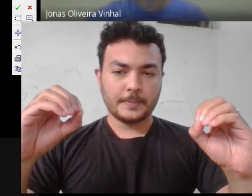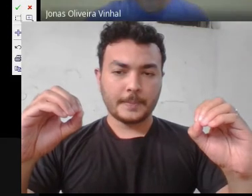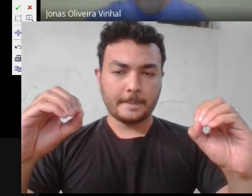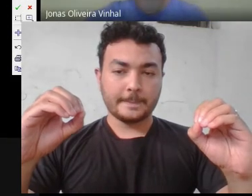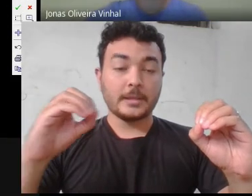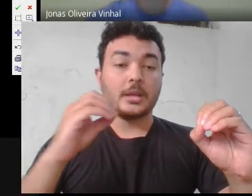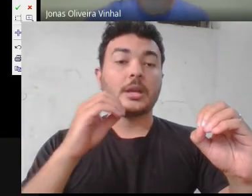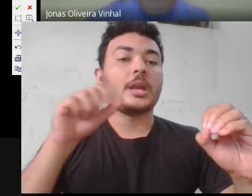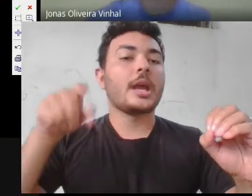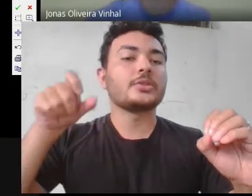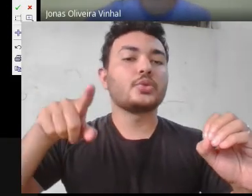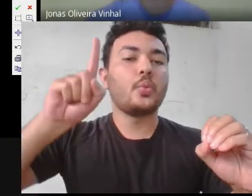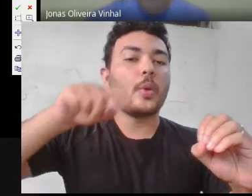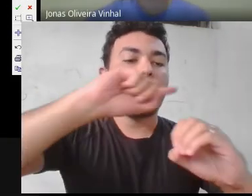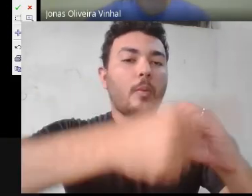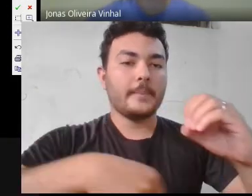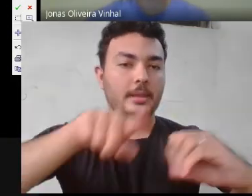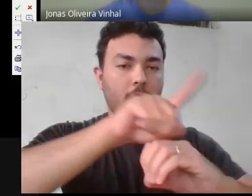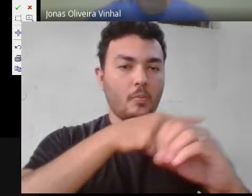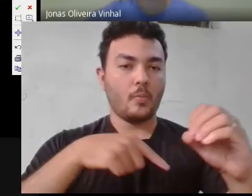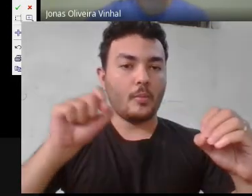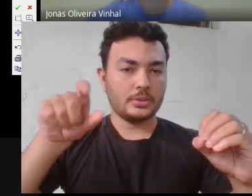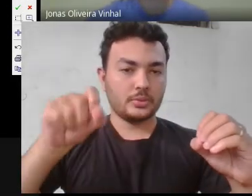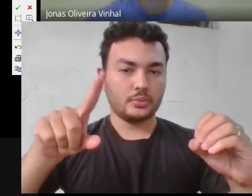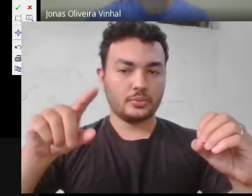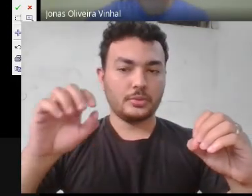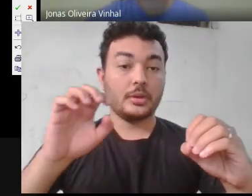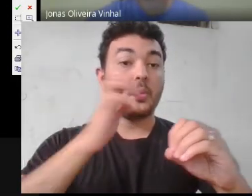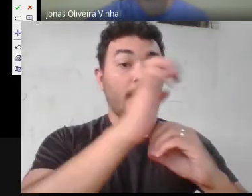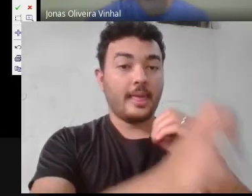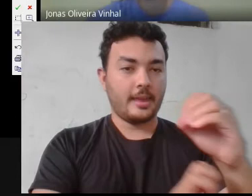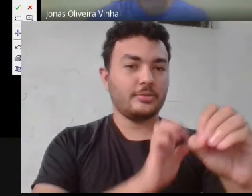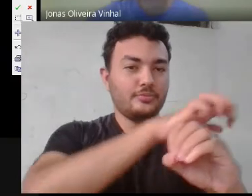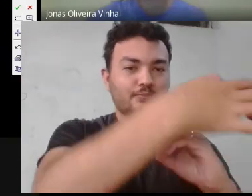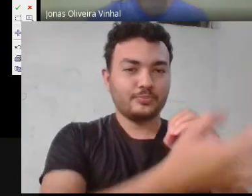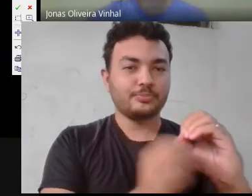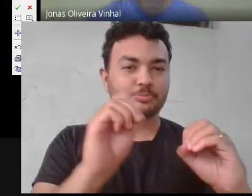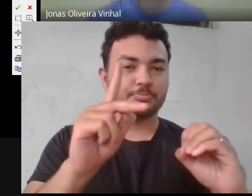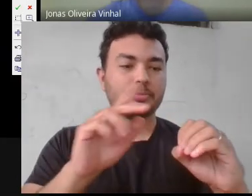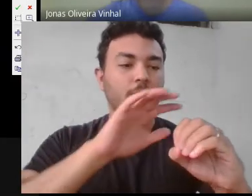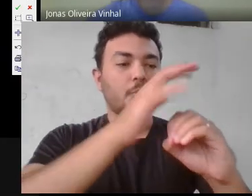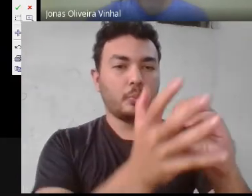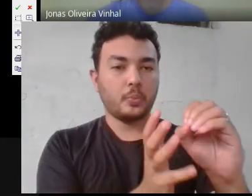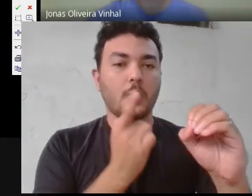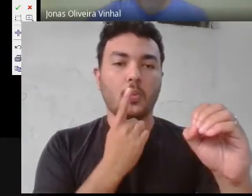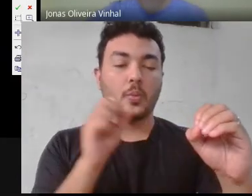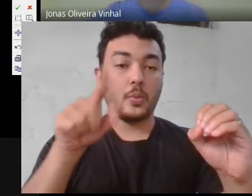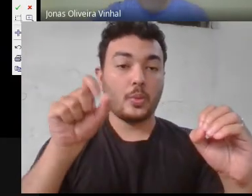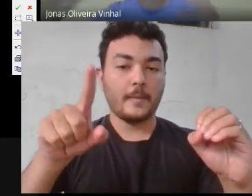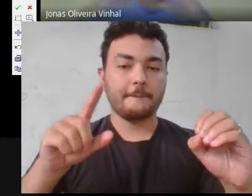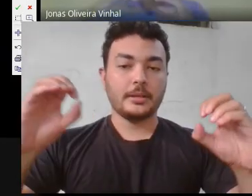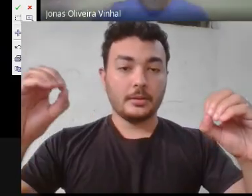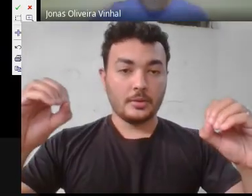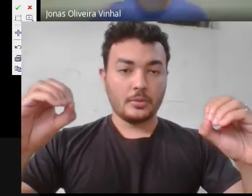hidrogênio, né? Aqui em azul mais claro, onde é a região que o elétron pode ser encontrado, porque o átomo de hidrogênio tem apenas um elétron. Quando eles